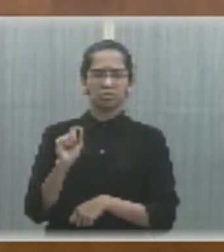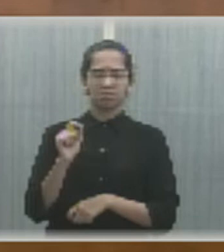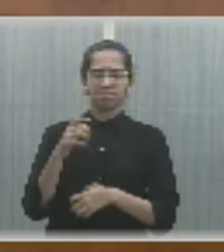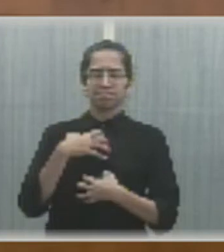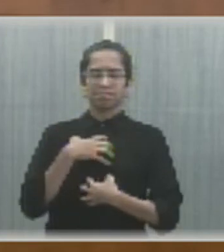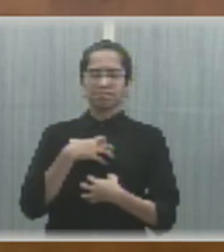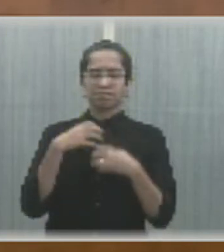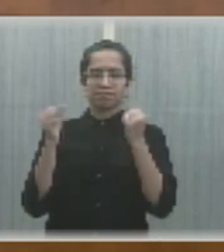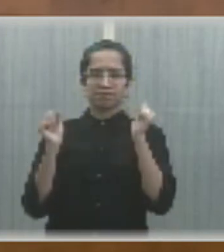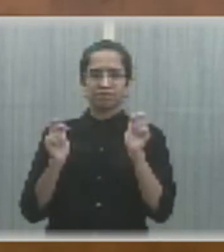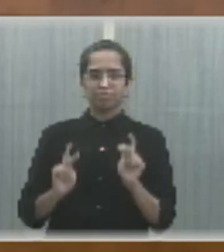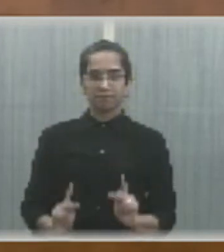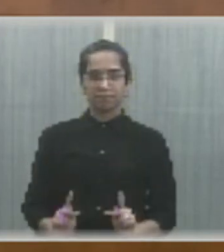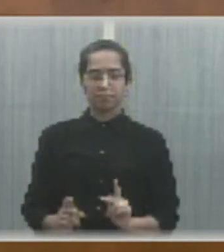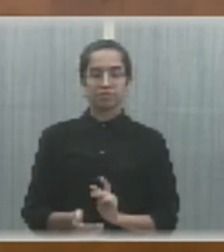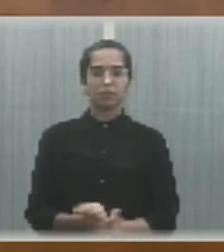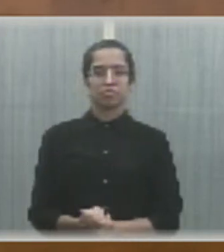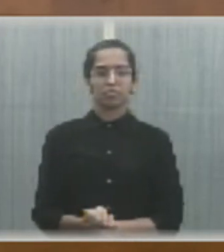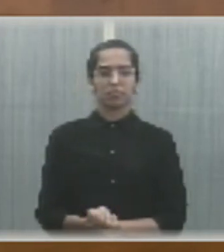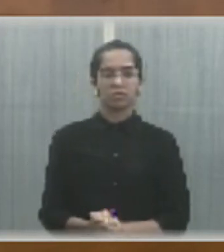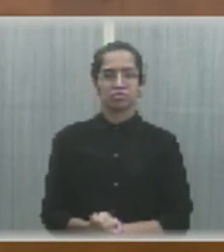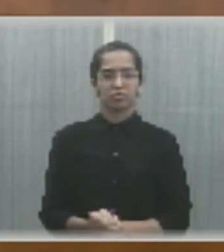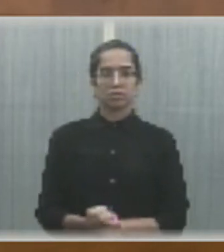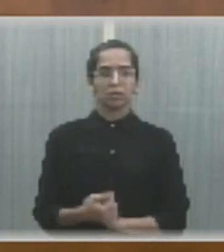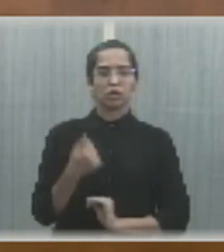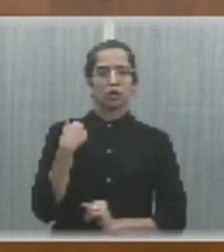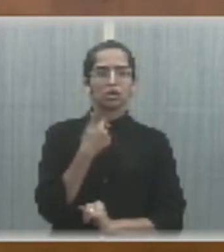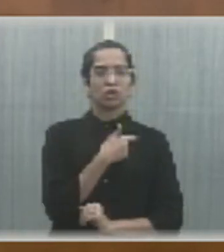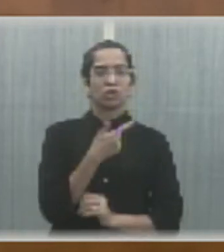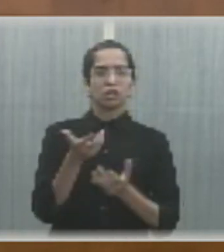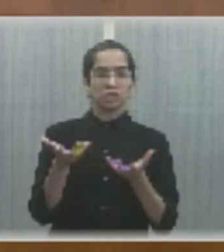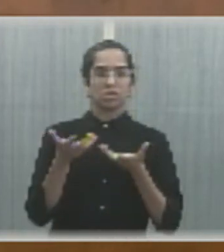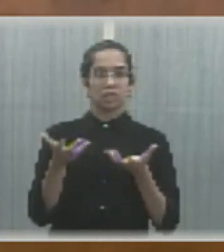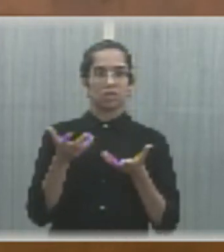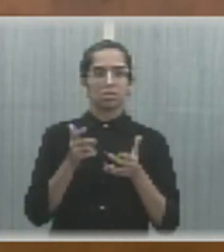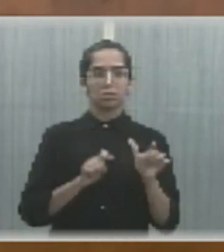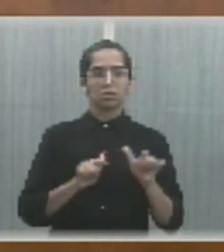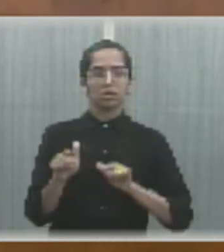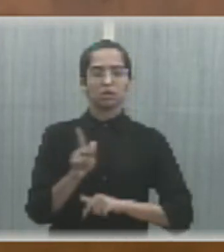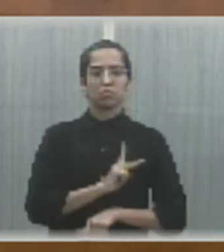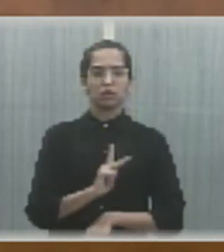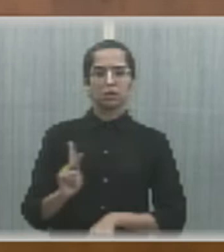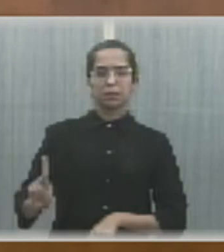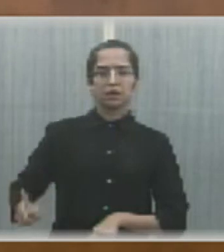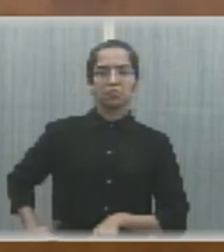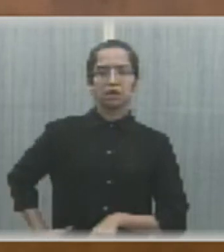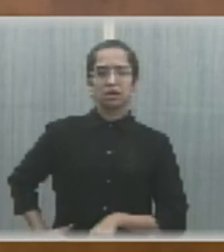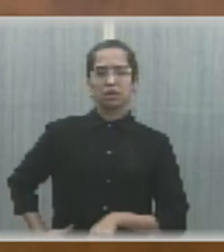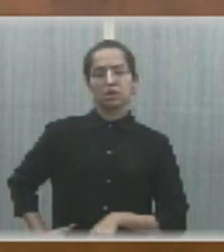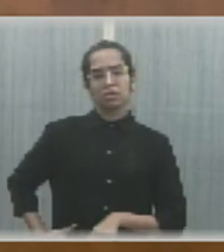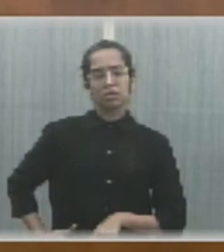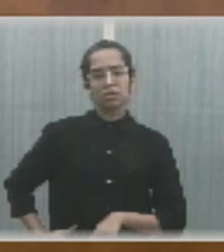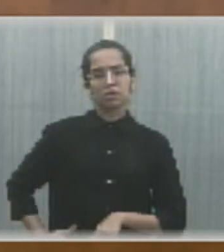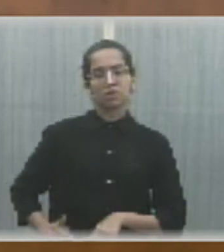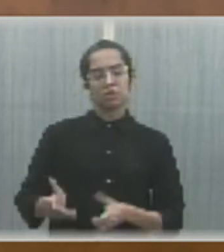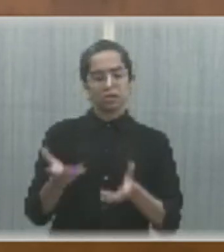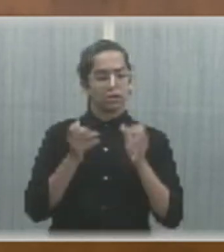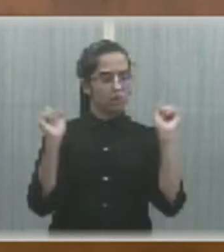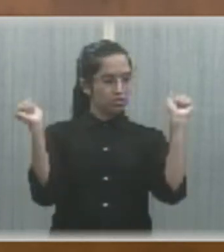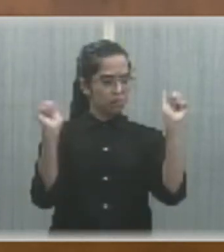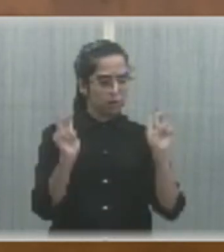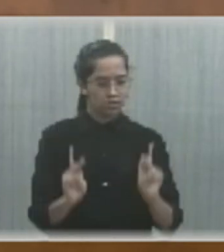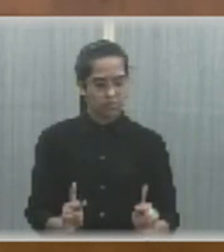paz muito grande. Então, é isso que nós queremos para o serviço público, essa paz,